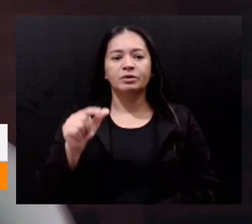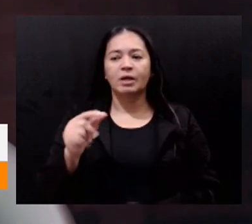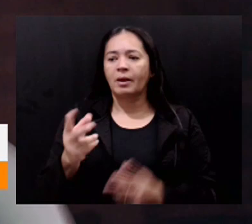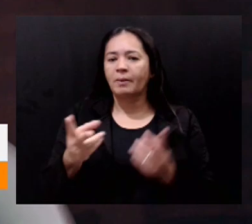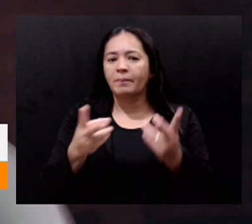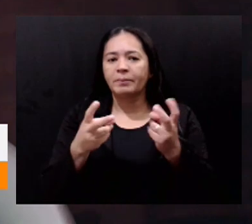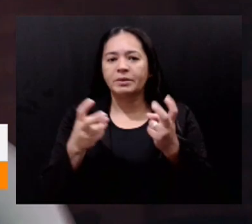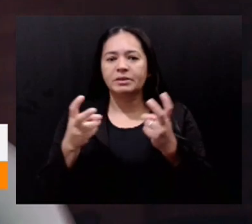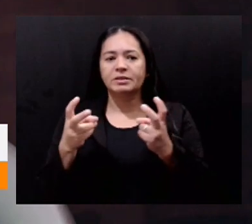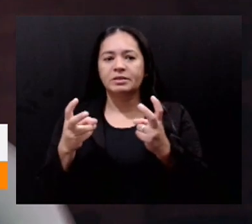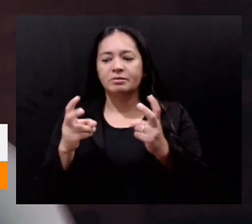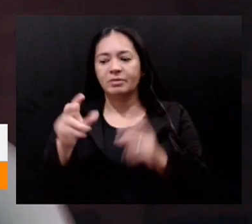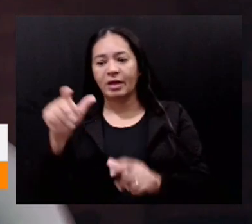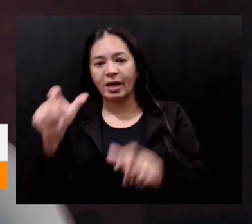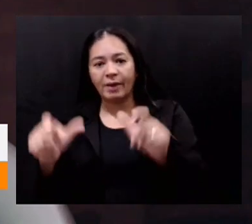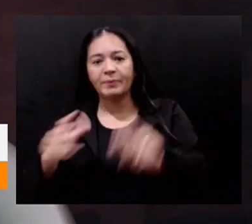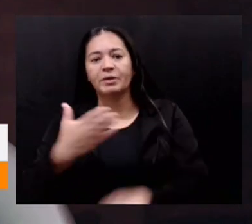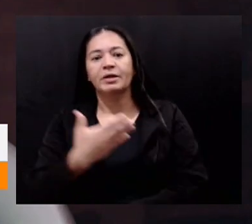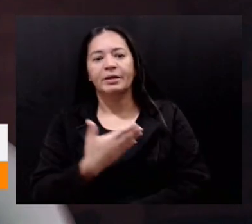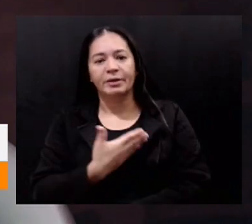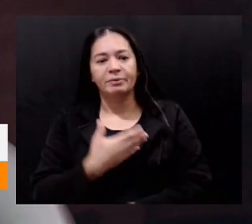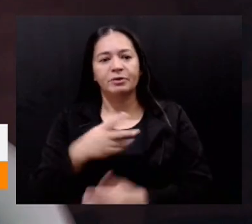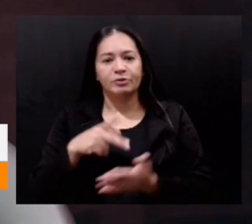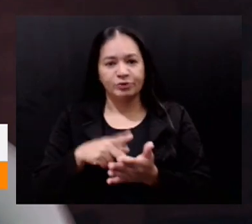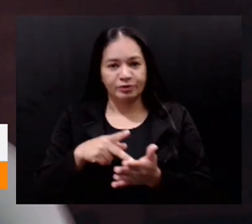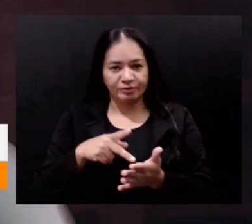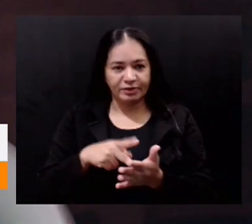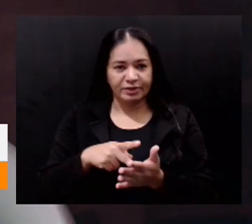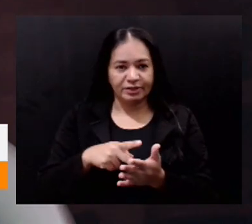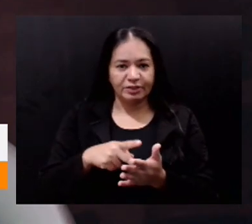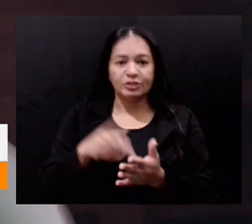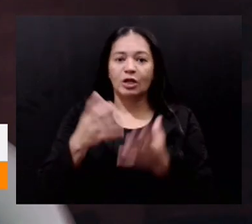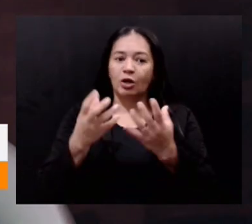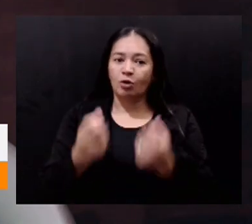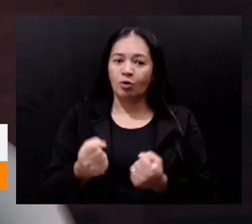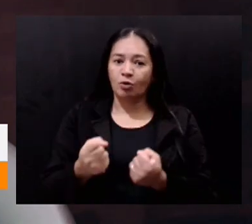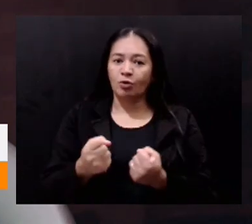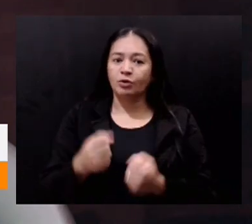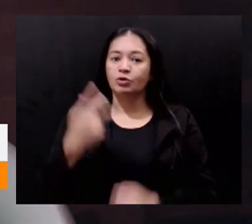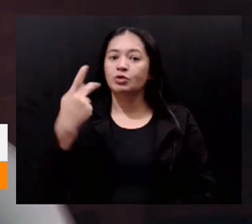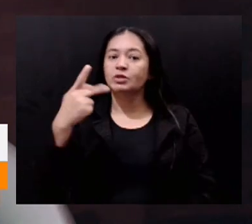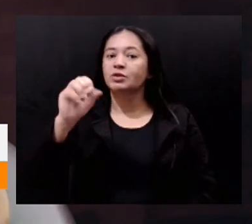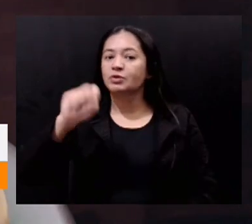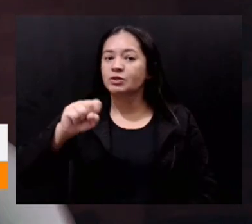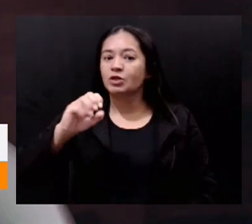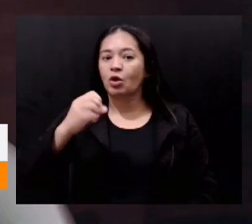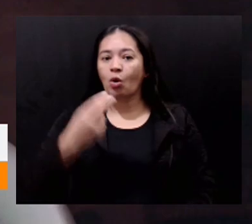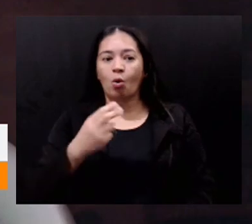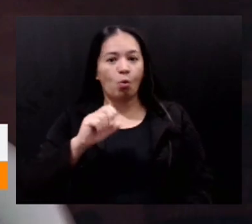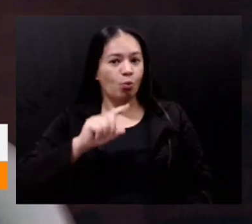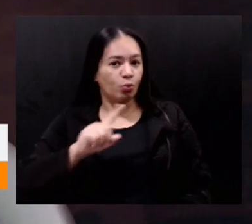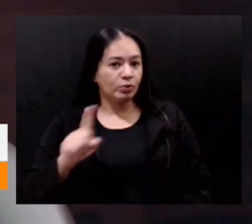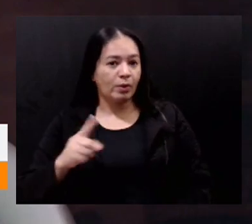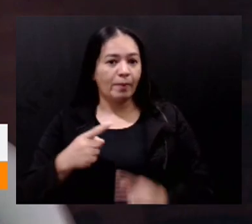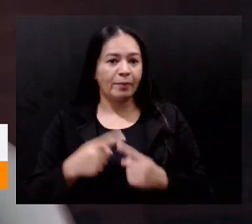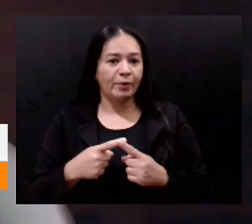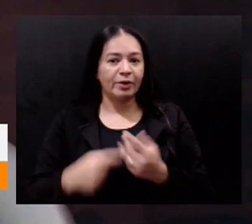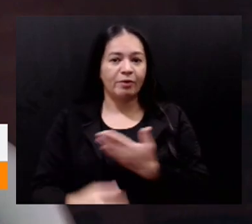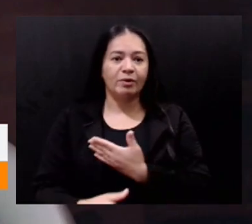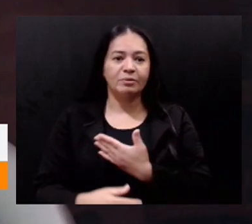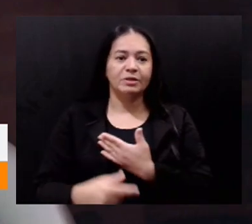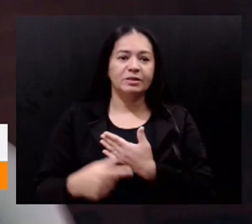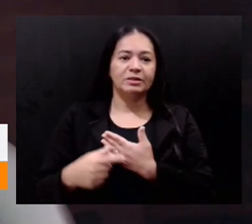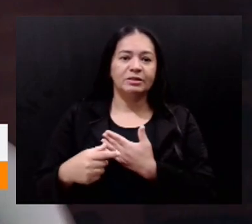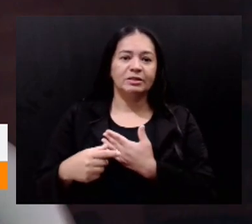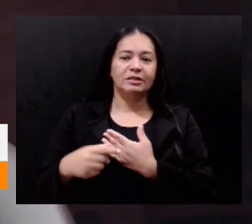que está te acolhendo tanto no seu sim, no seu não, porque é muito importante quando a gente tem uma amizade muito longa, a gente cresce e essa amizade